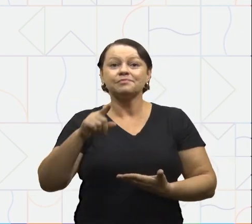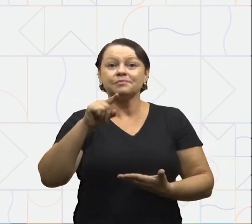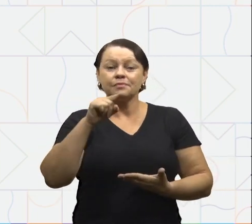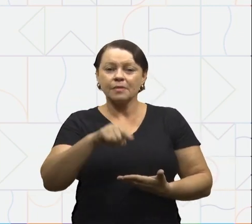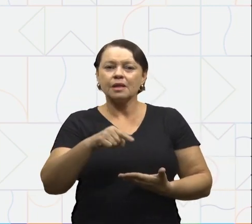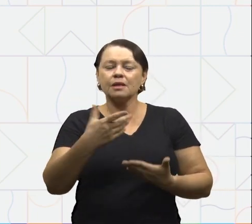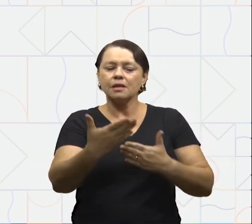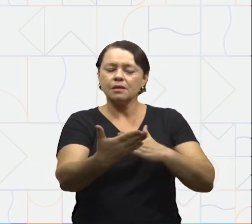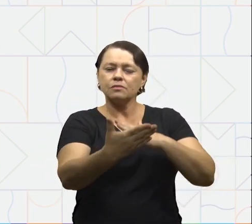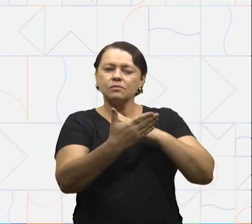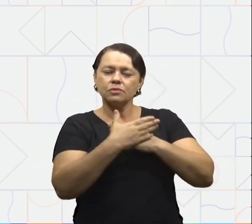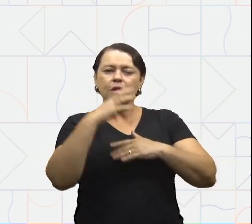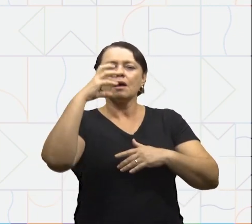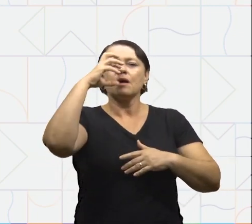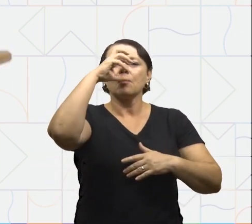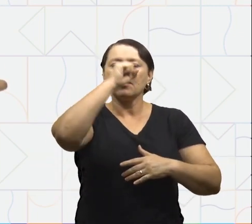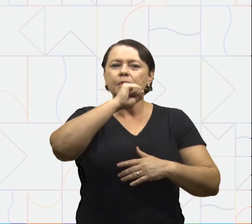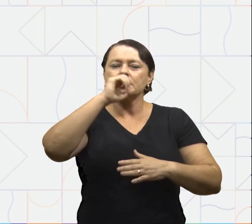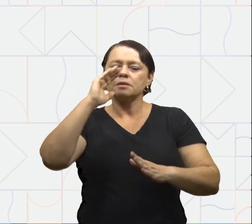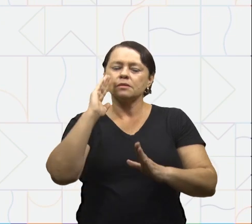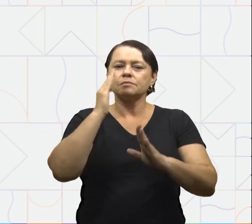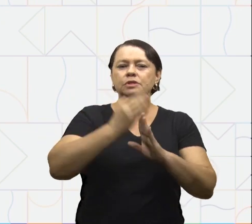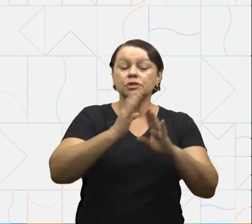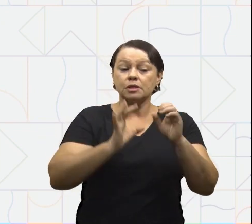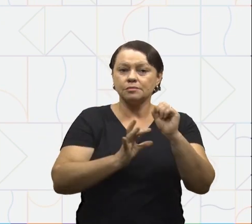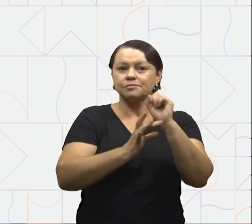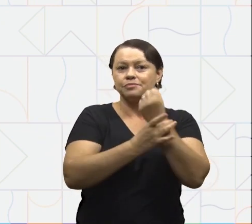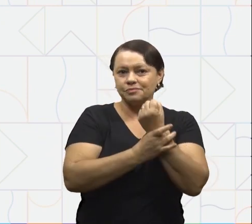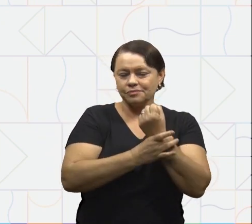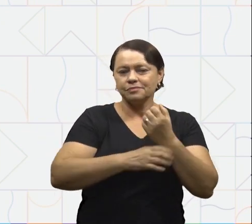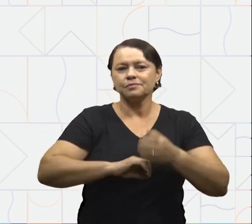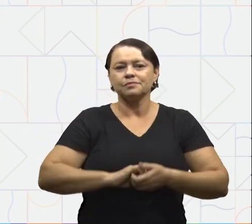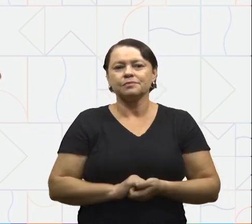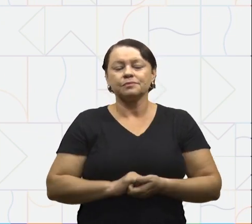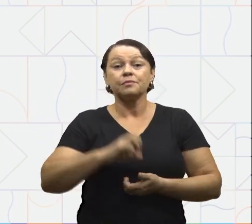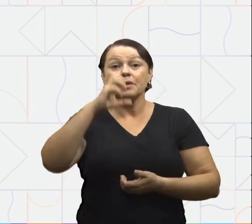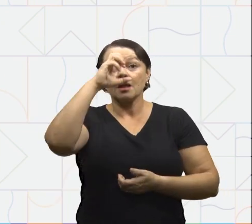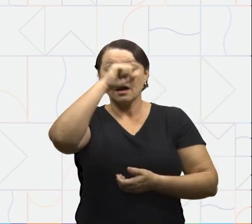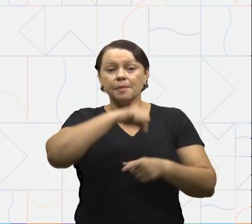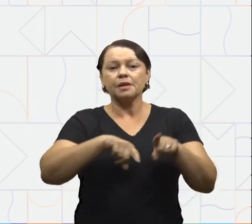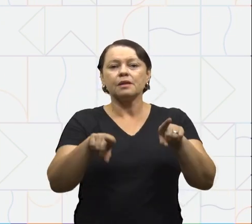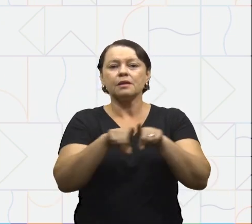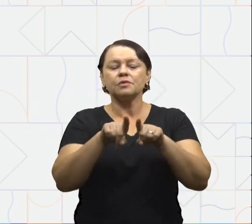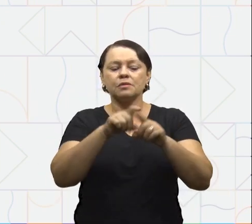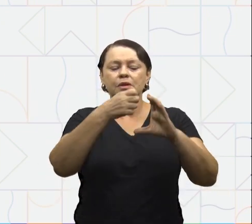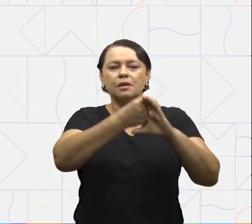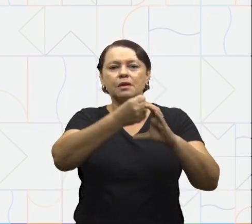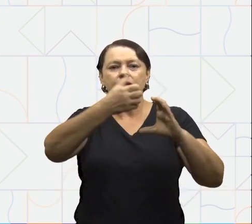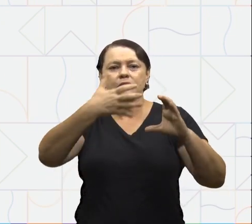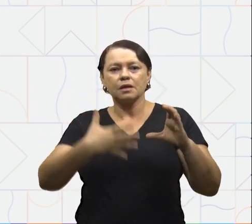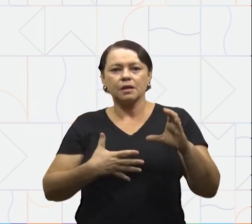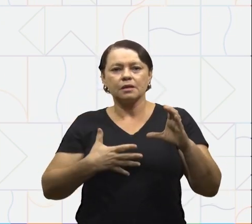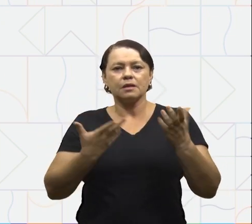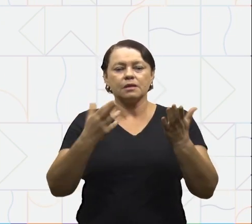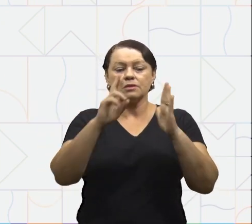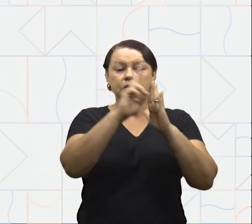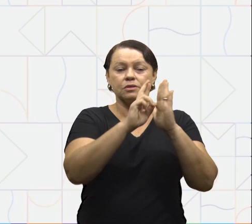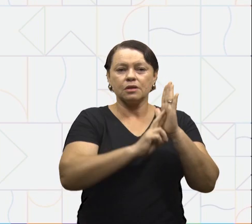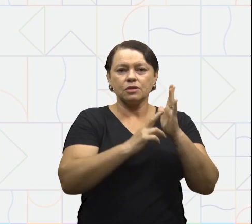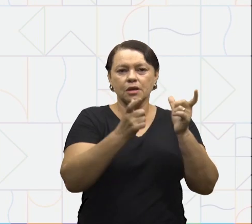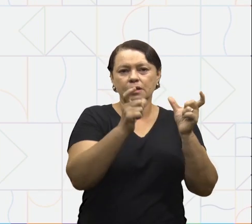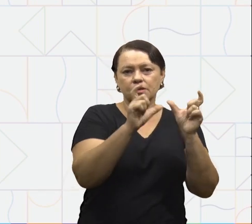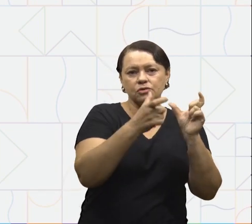E isso nos leva ao aprendizado de uma forma mais direta e segura. Aprendemos também as características das regras de